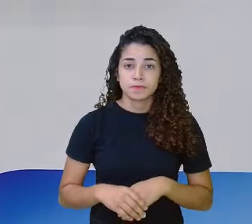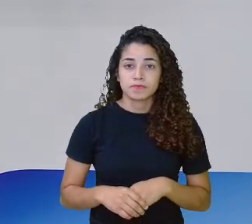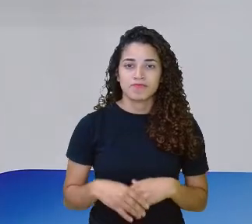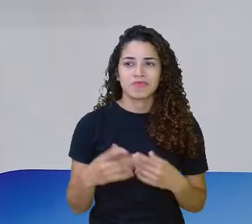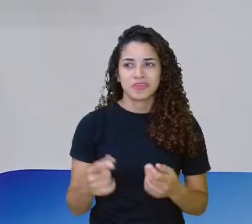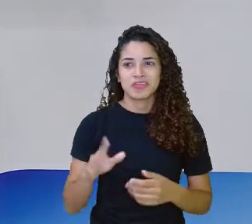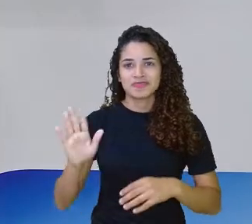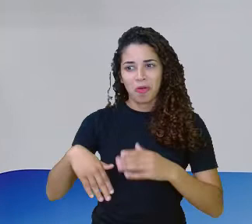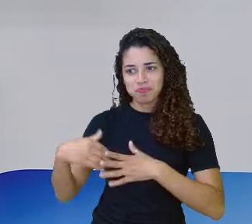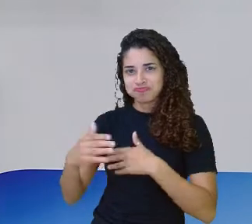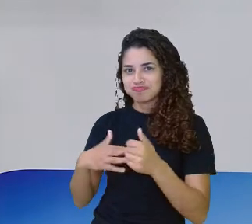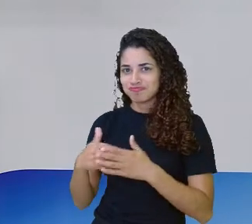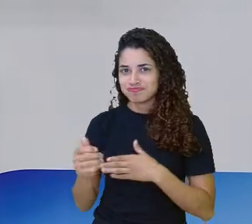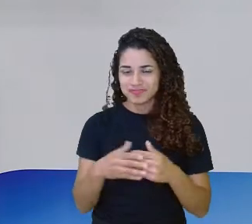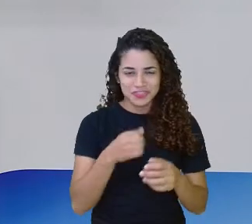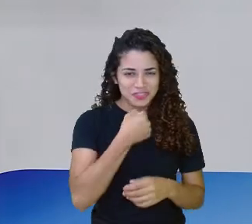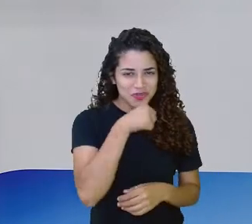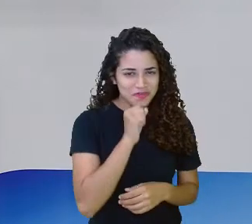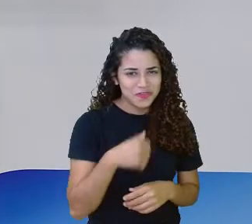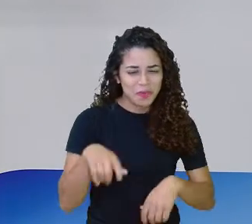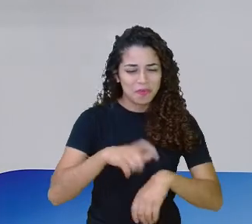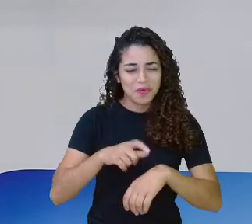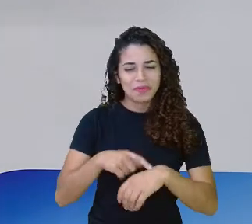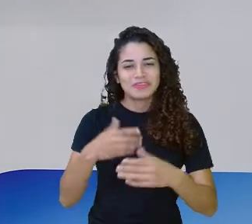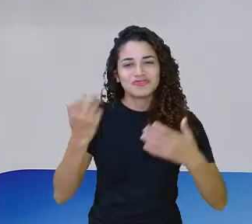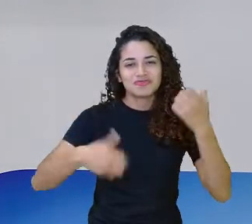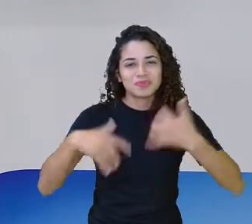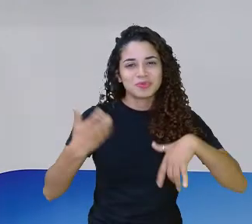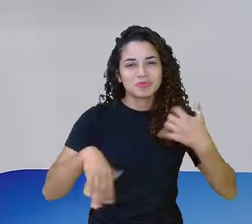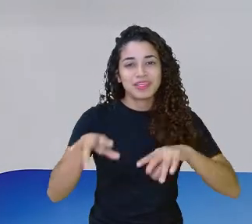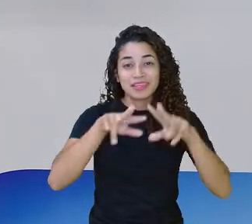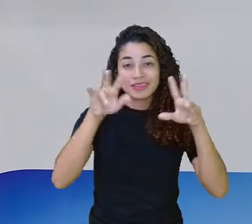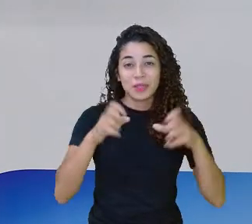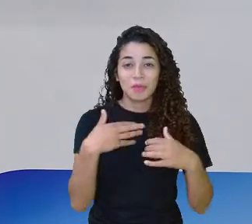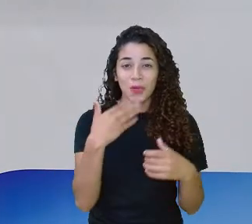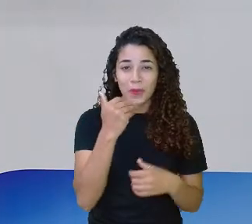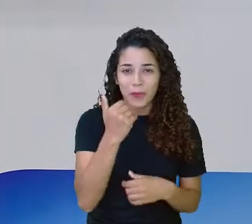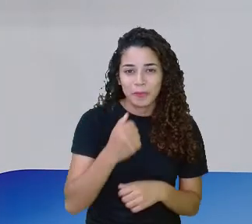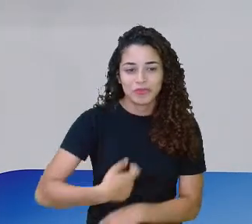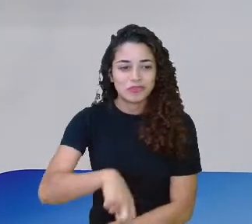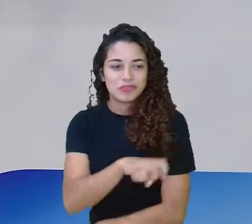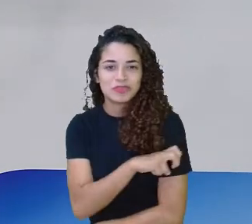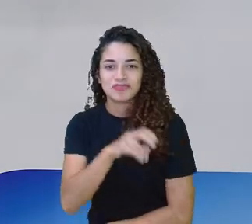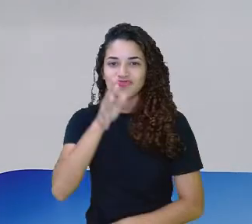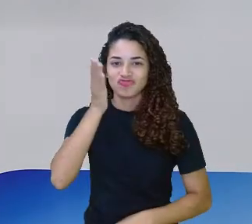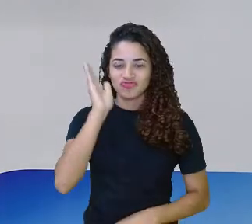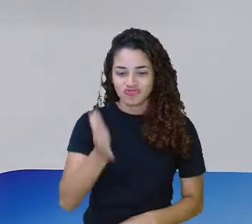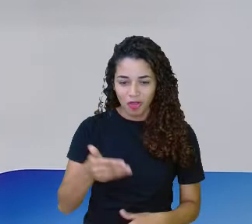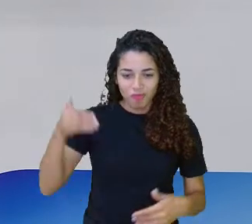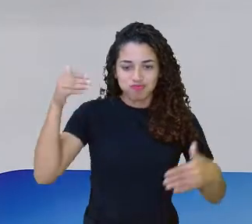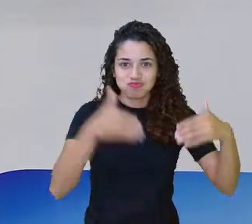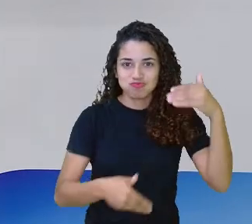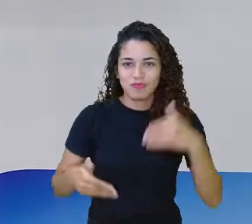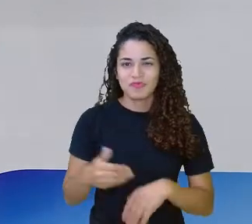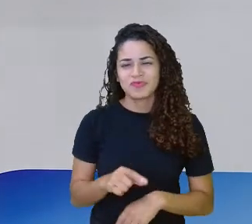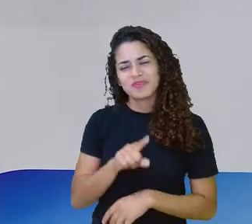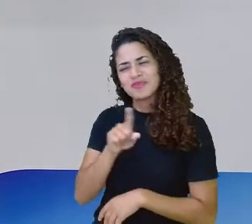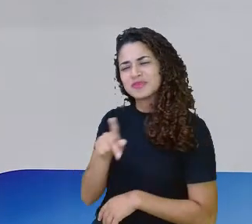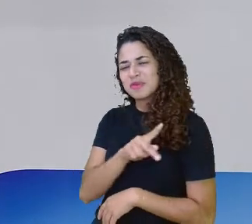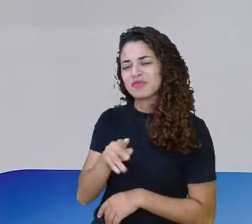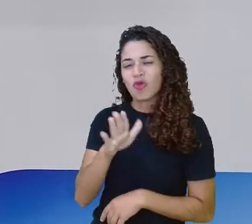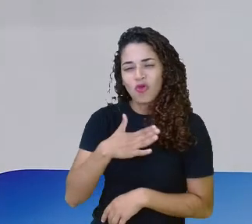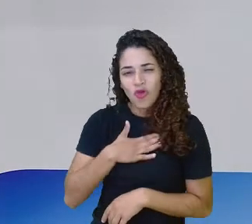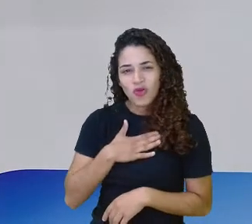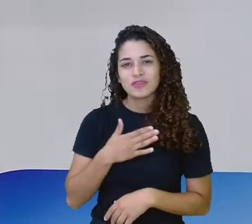em sorvete, né? Quando eu falo em comida, esse quinto ano já se pronuncia. E você, professora, gosta de